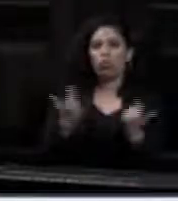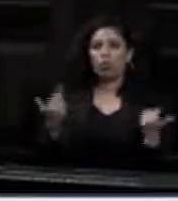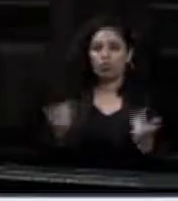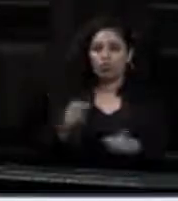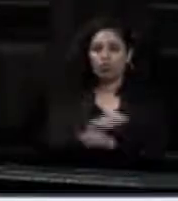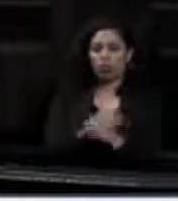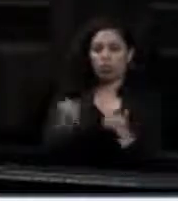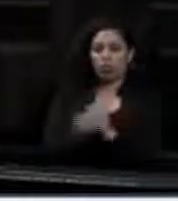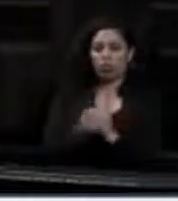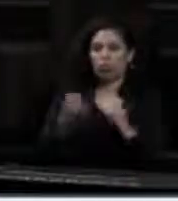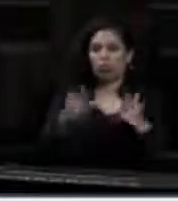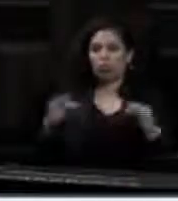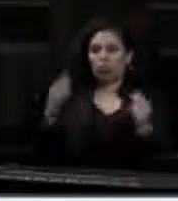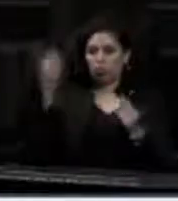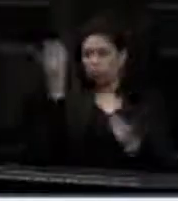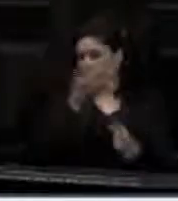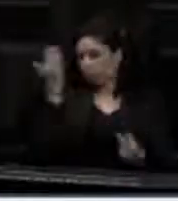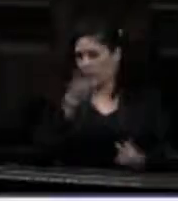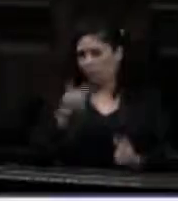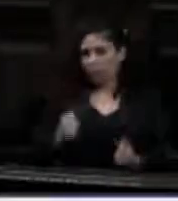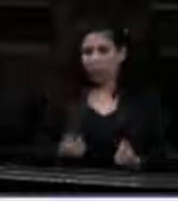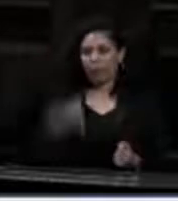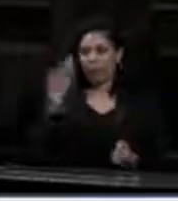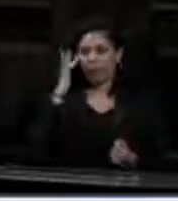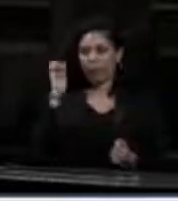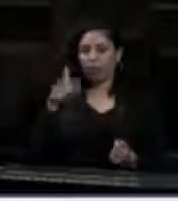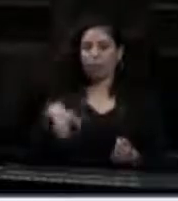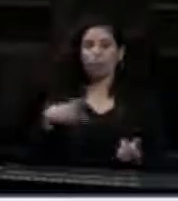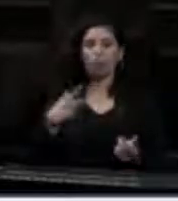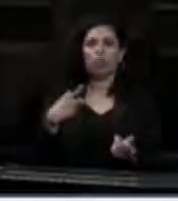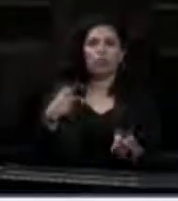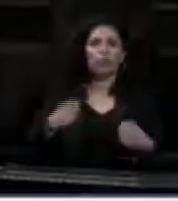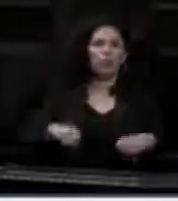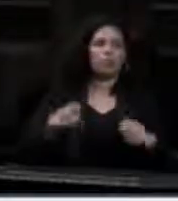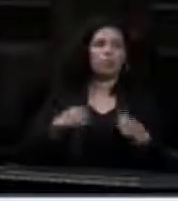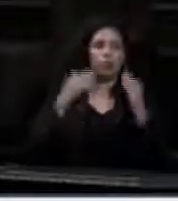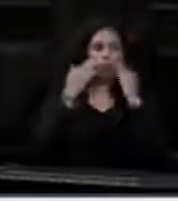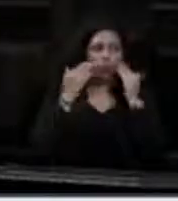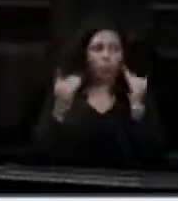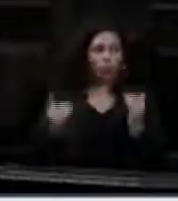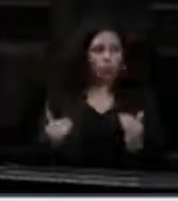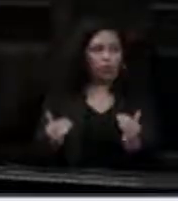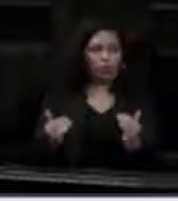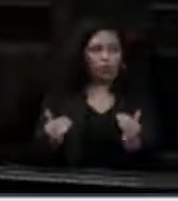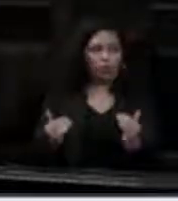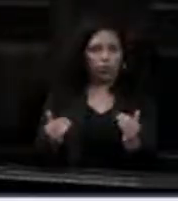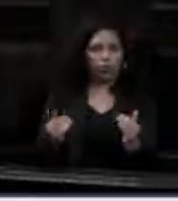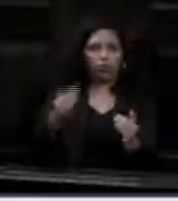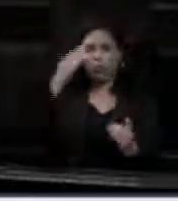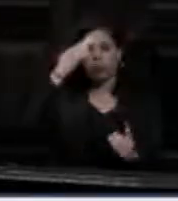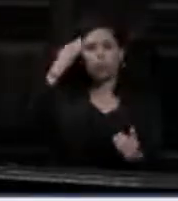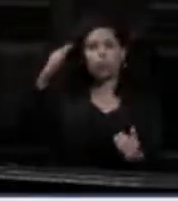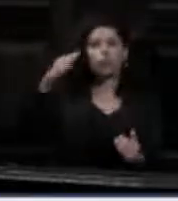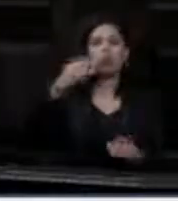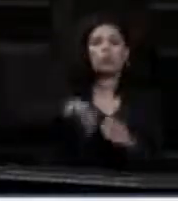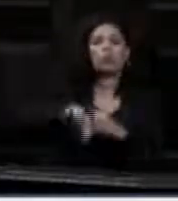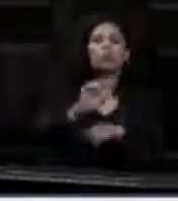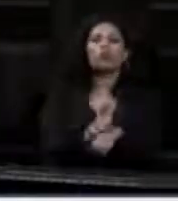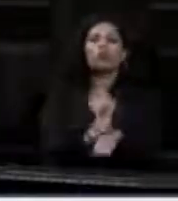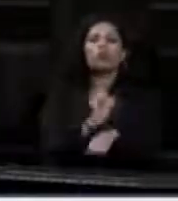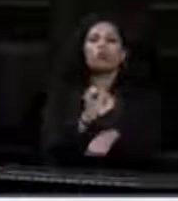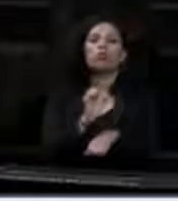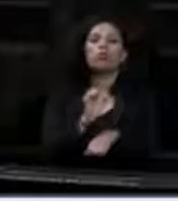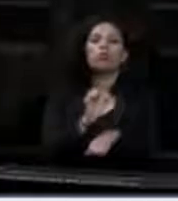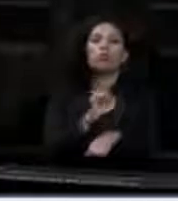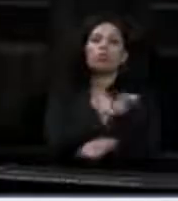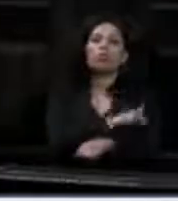invisíveis nesse estado do Rio de Janeiro. É preciso esclarecer as prioridades, e eu tenho a